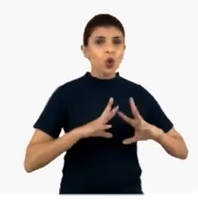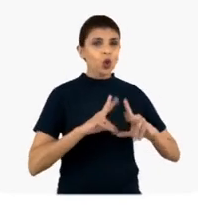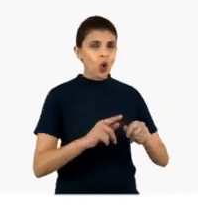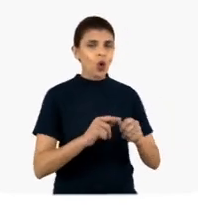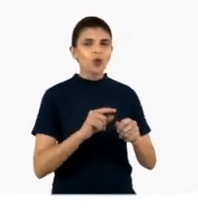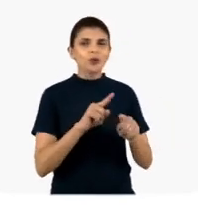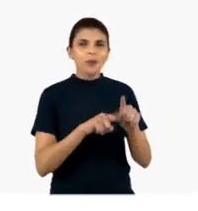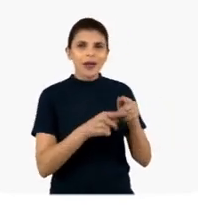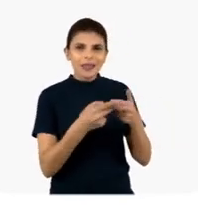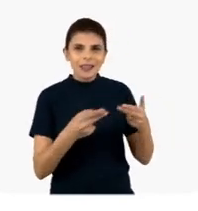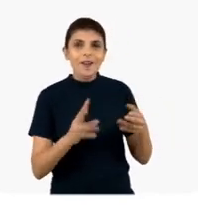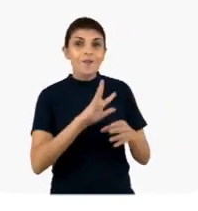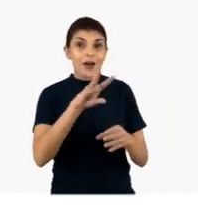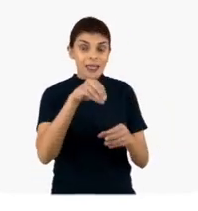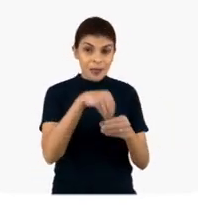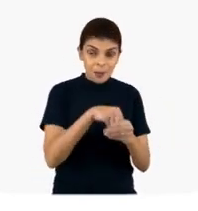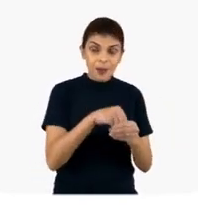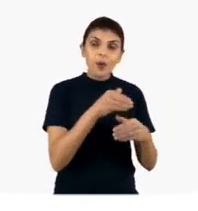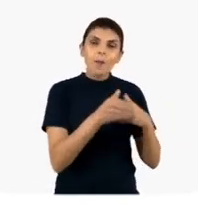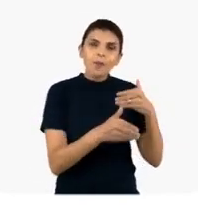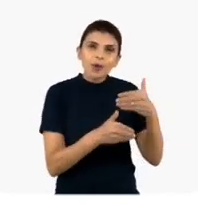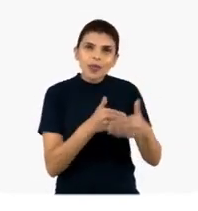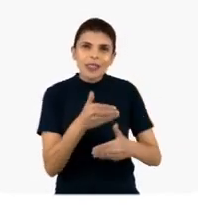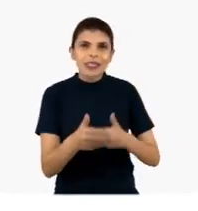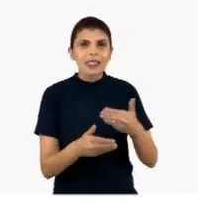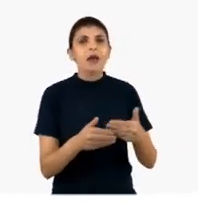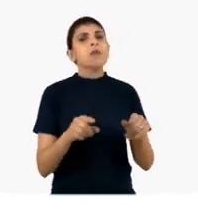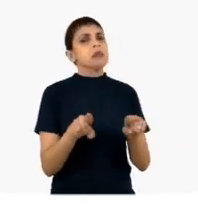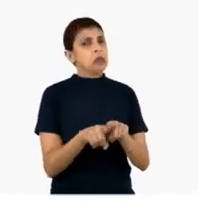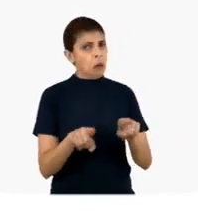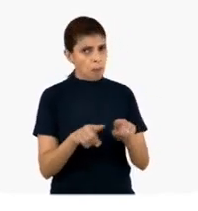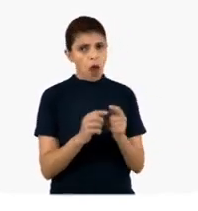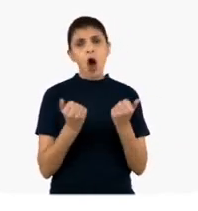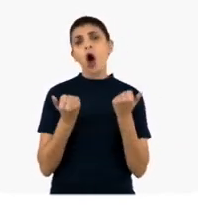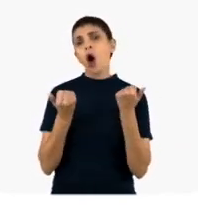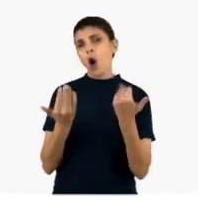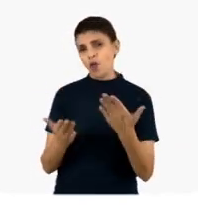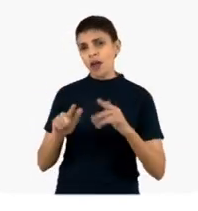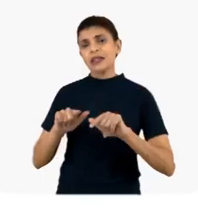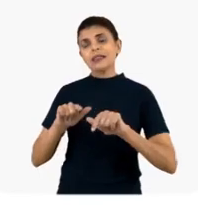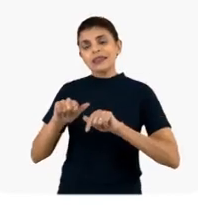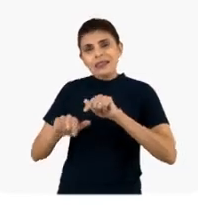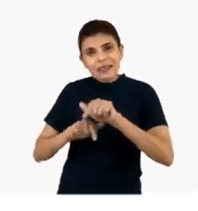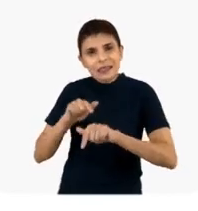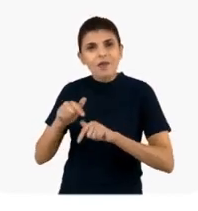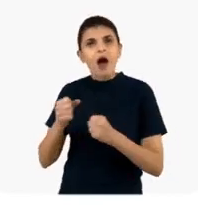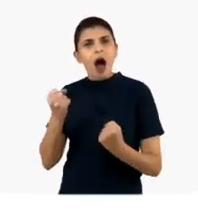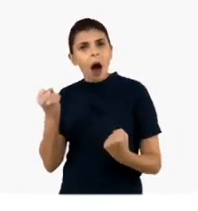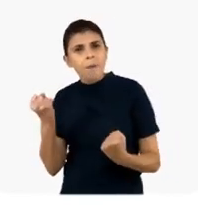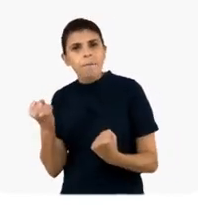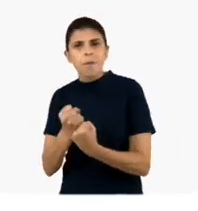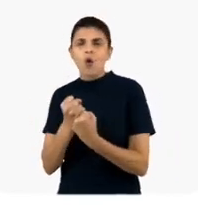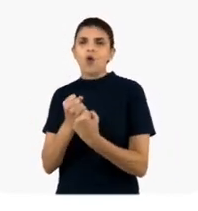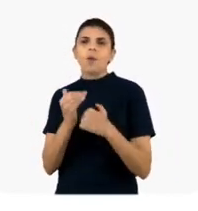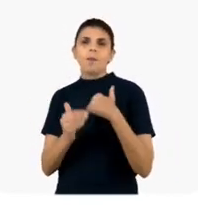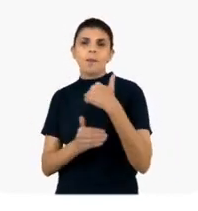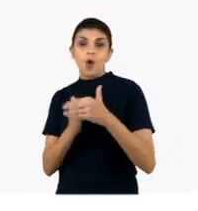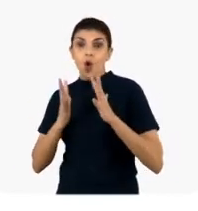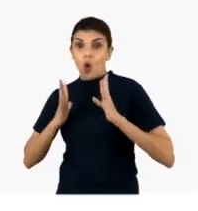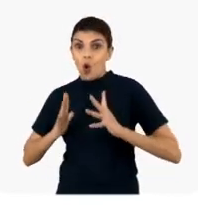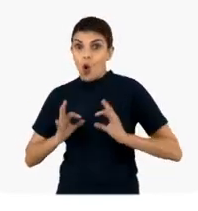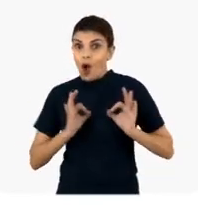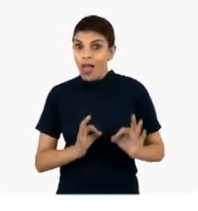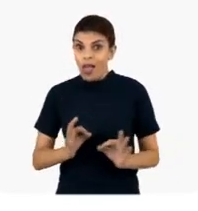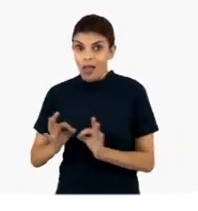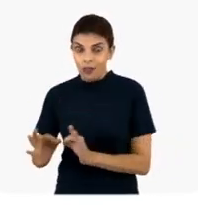aqueles insumos que fazem parte do seu processo ou também oferecem serviço ou apoio para o desenvolvimento correto